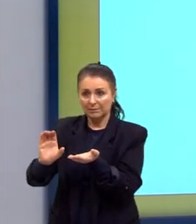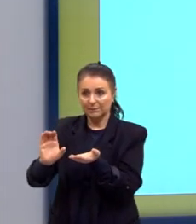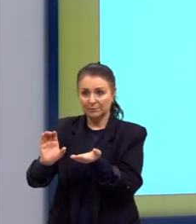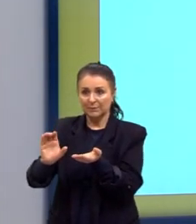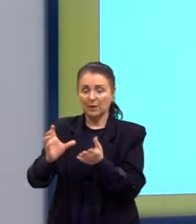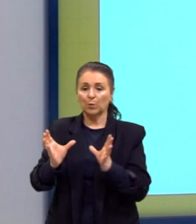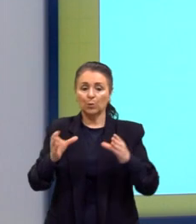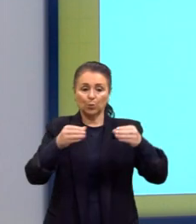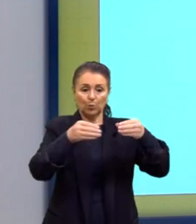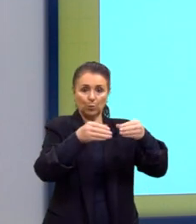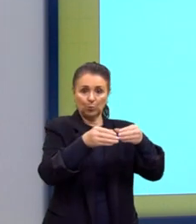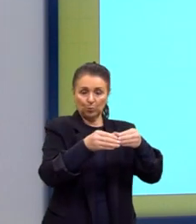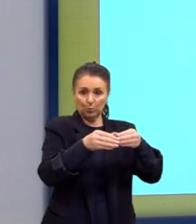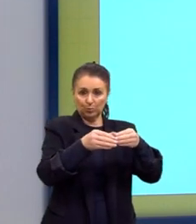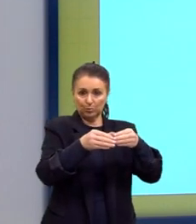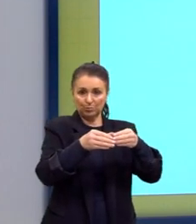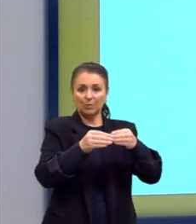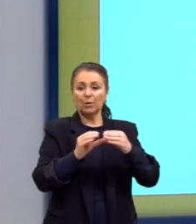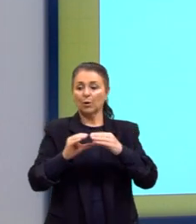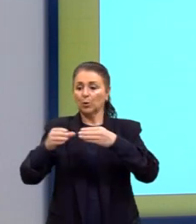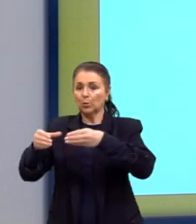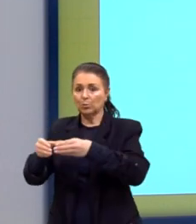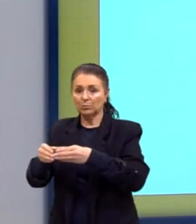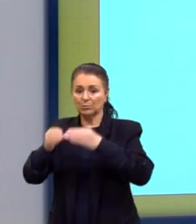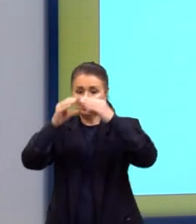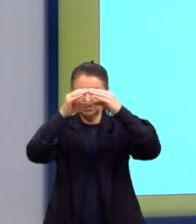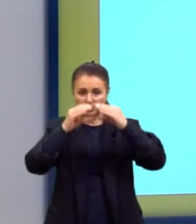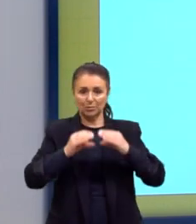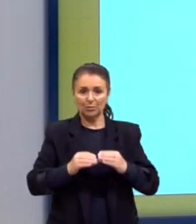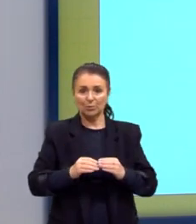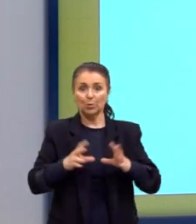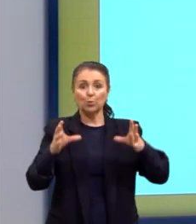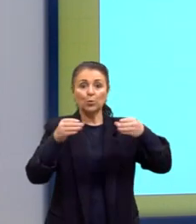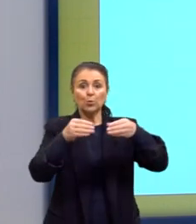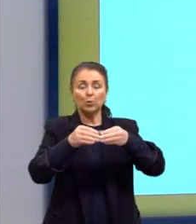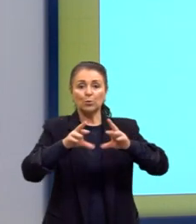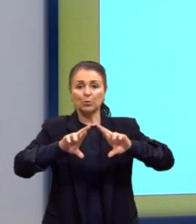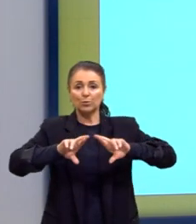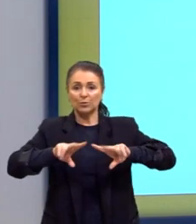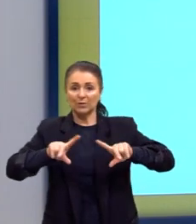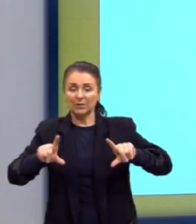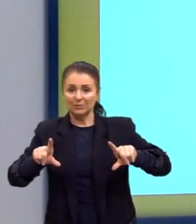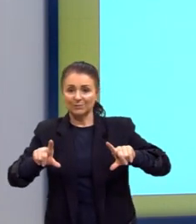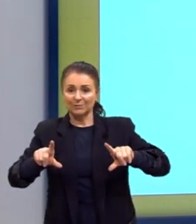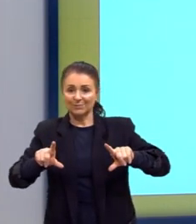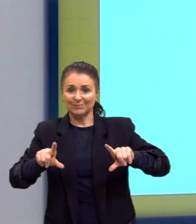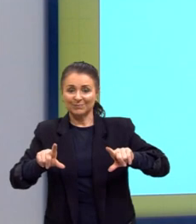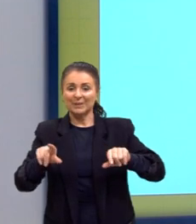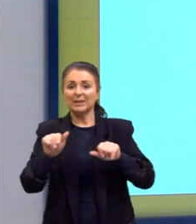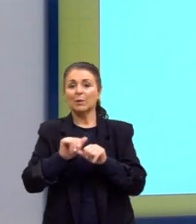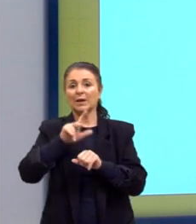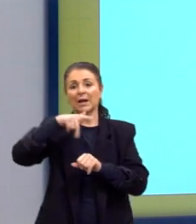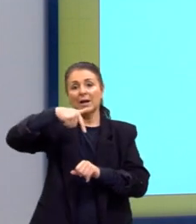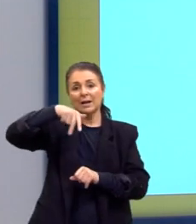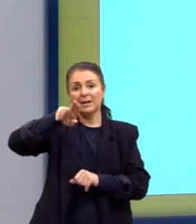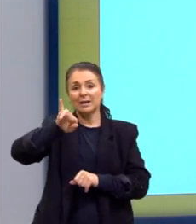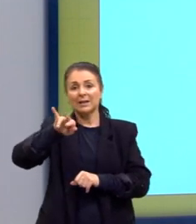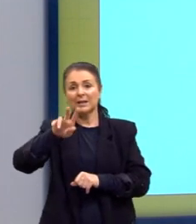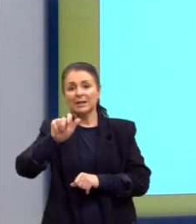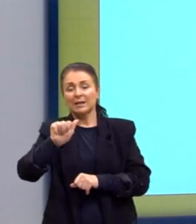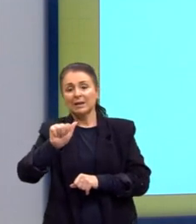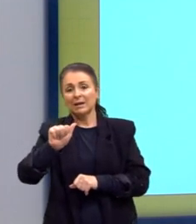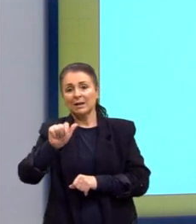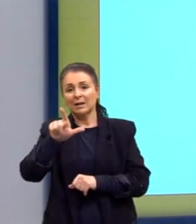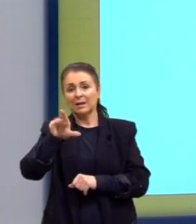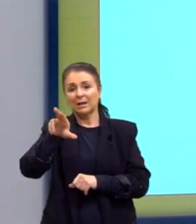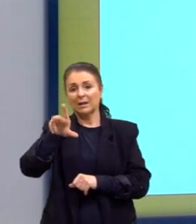Este grupo é outro ligante a hidroxila é outro hidrogênio e outro formando então aquele quiralidade do carbono